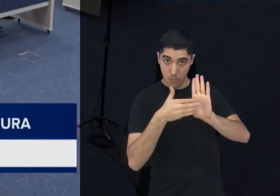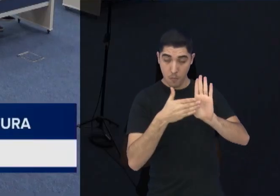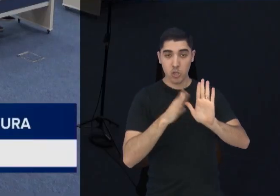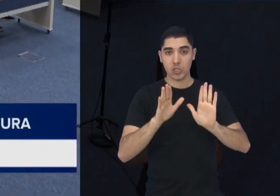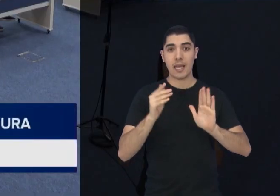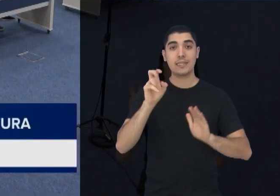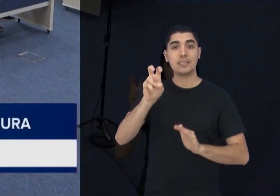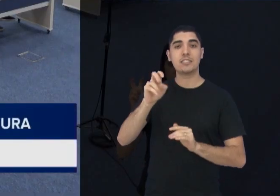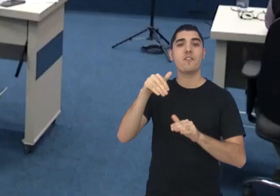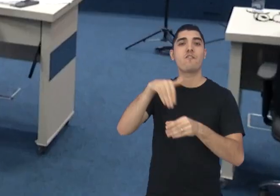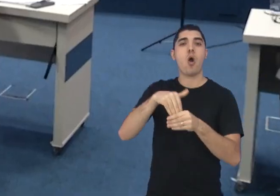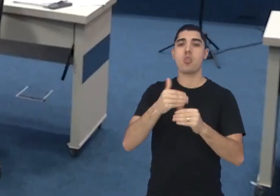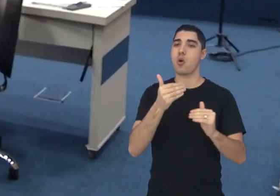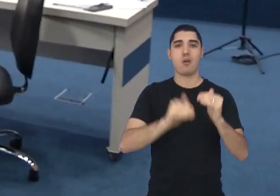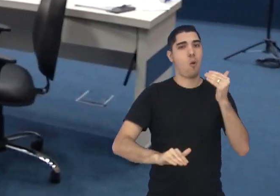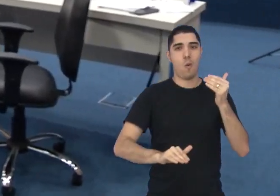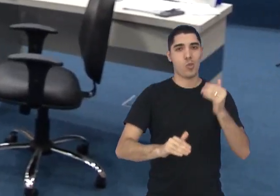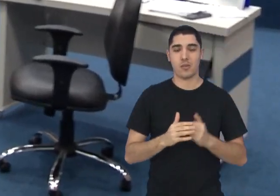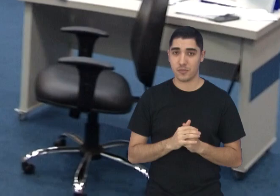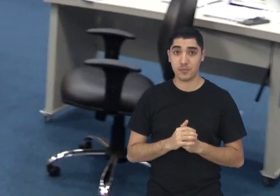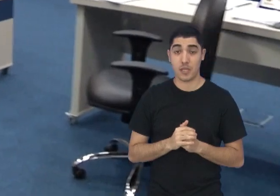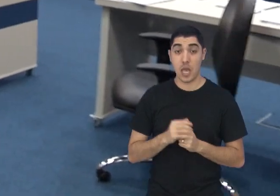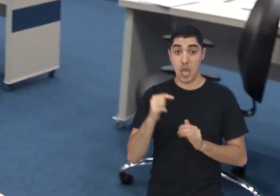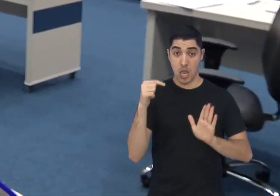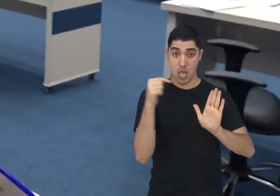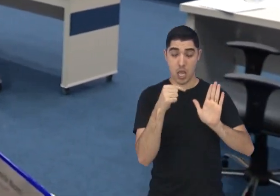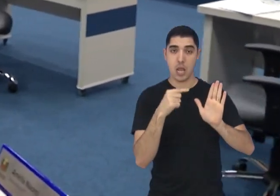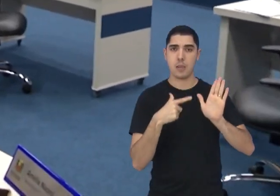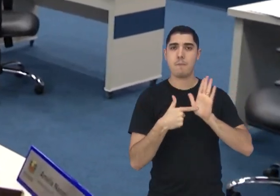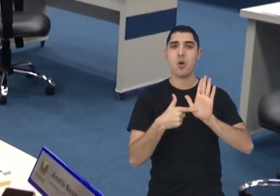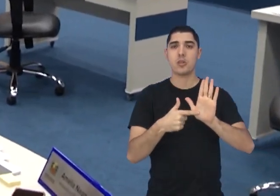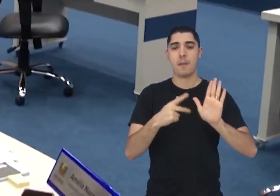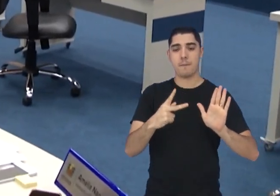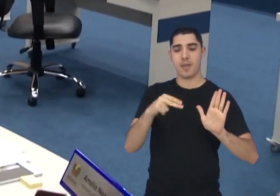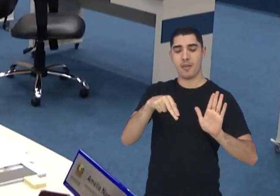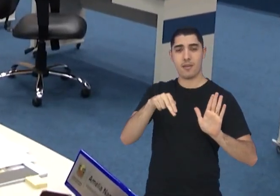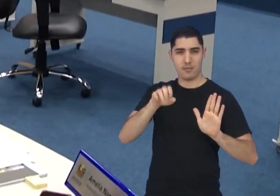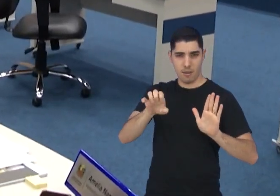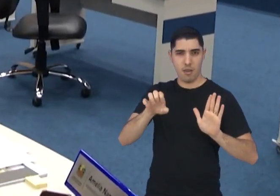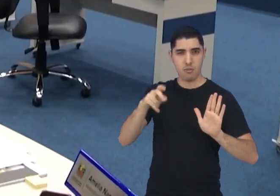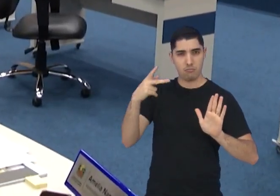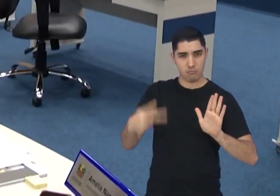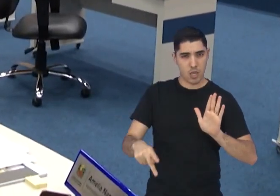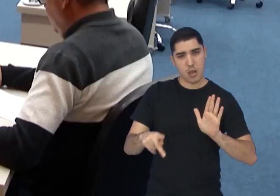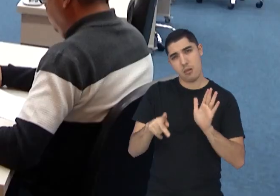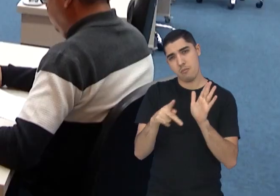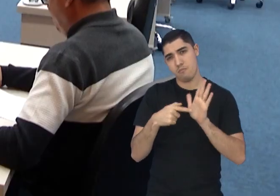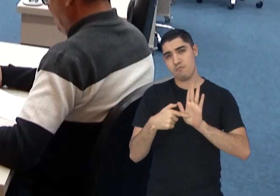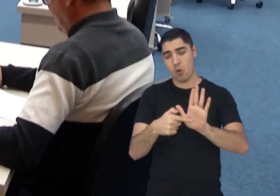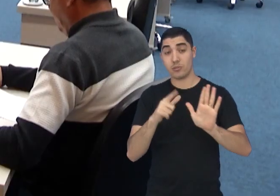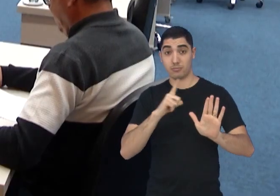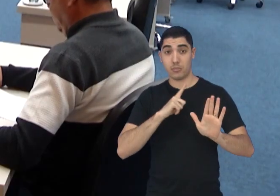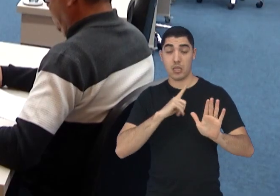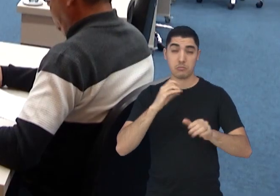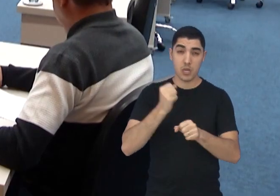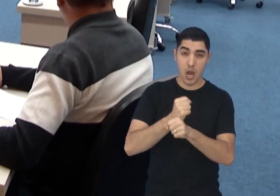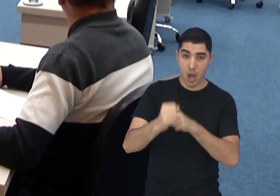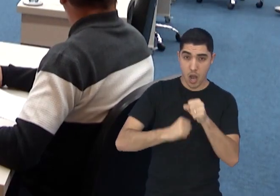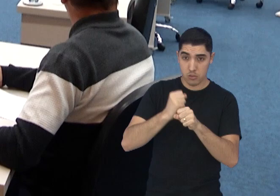votos contrários. A medida está prevista no Plano Municipal de Educação e deve ser realizada entre os anos